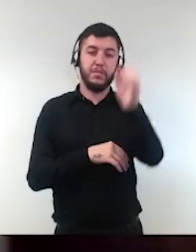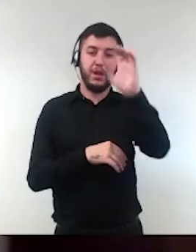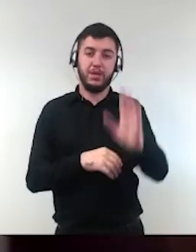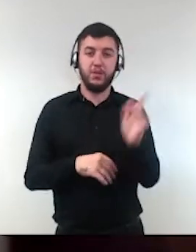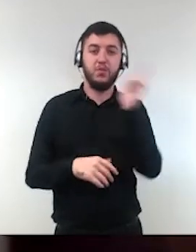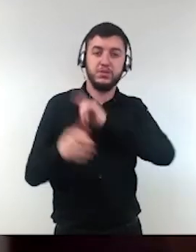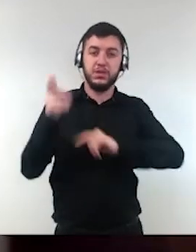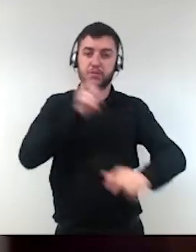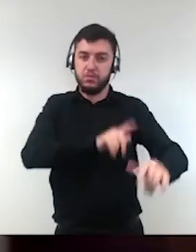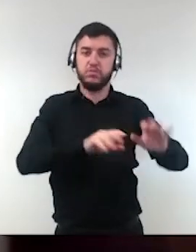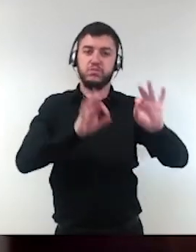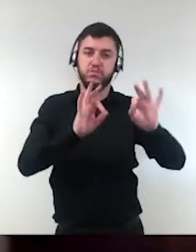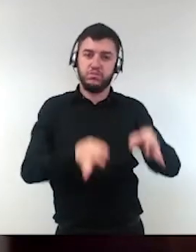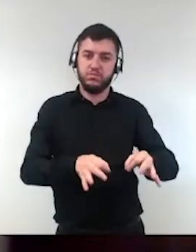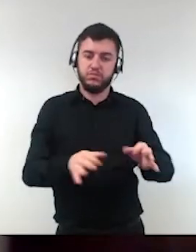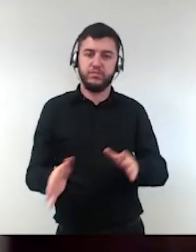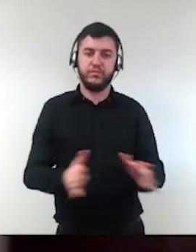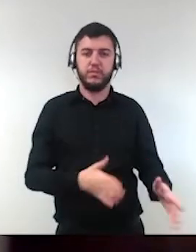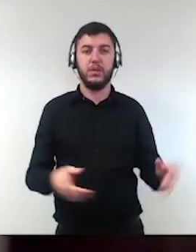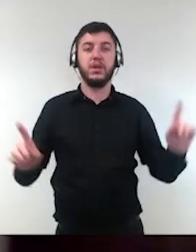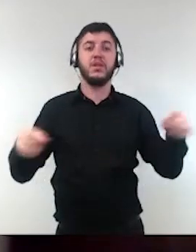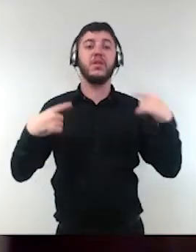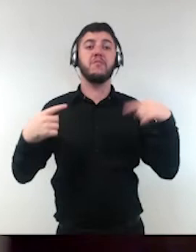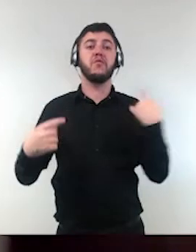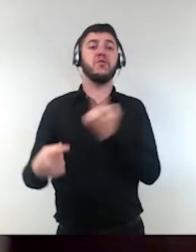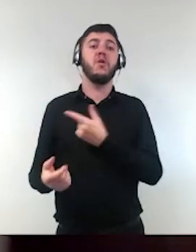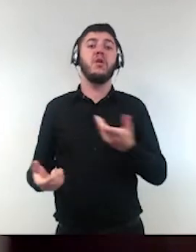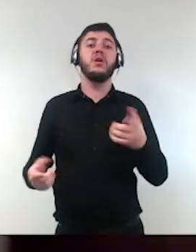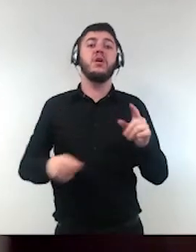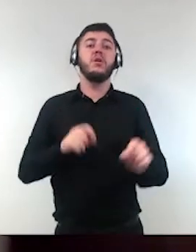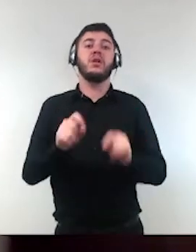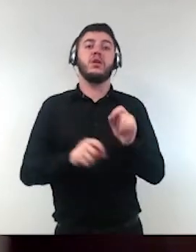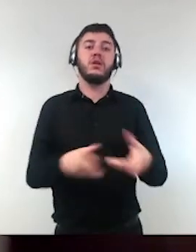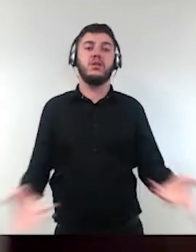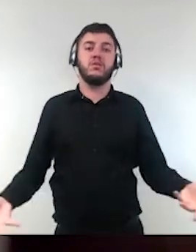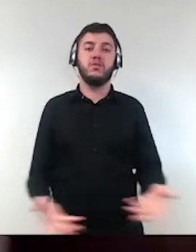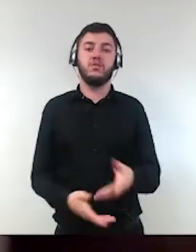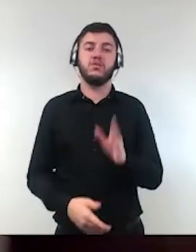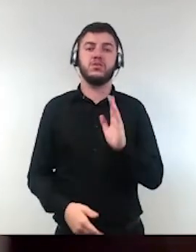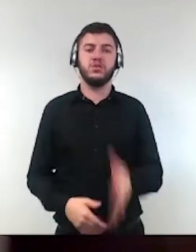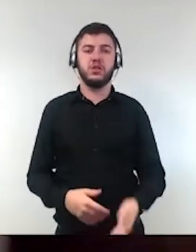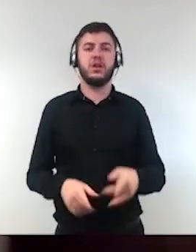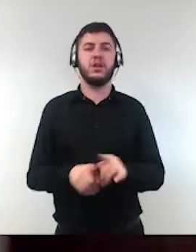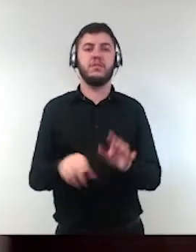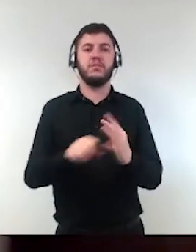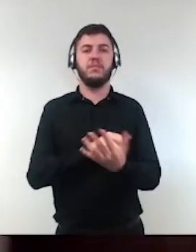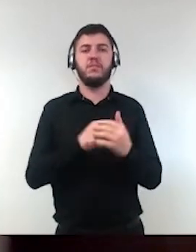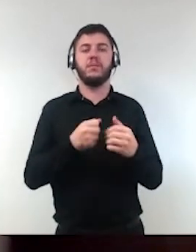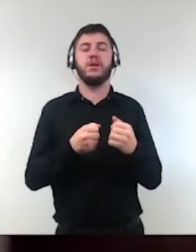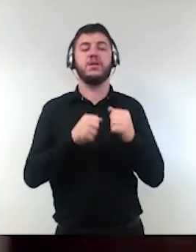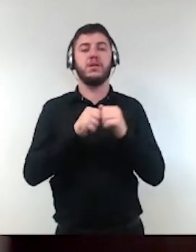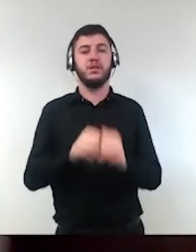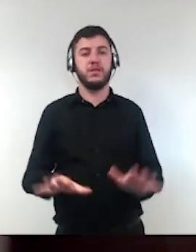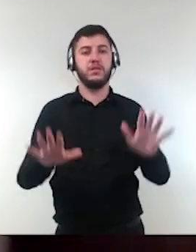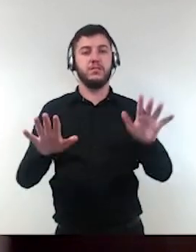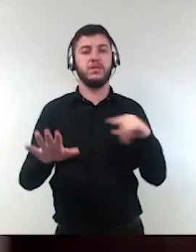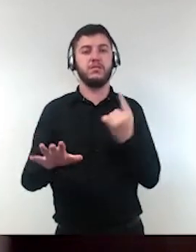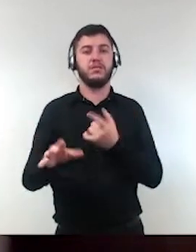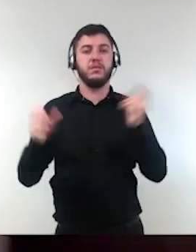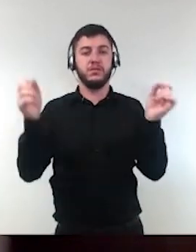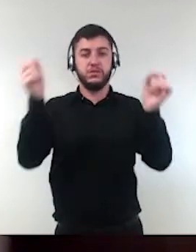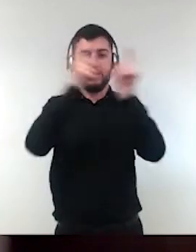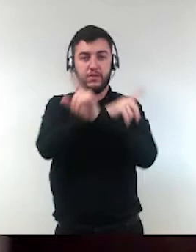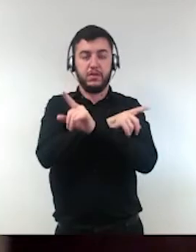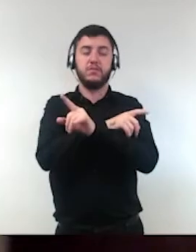nossos desafios? Ainda hoje, né, já com meses de pandemia, nós temos a dificuldade do acesso